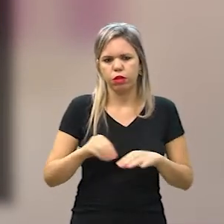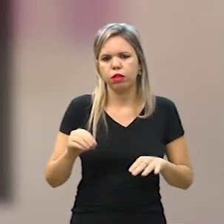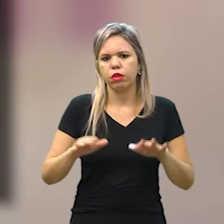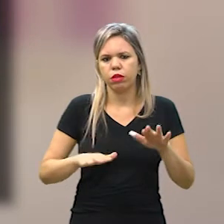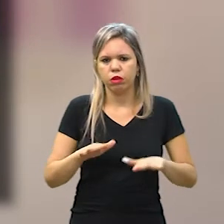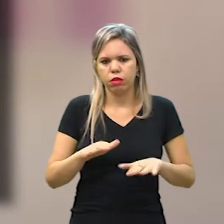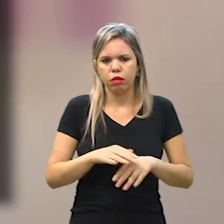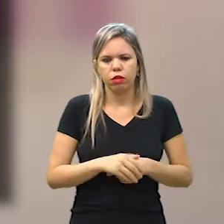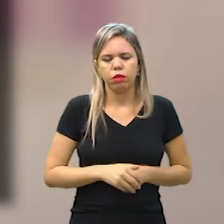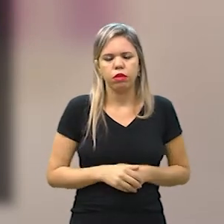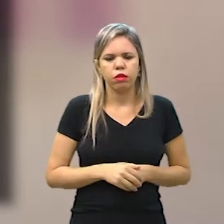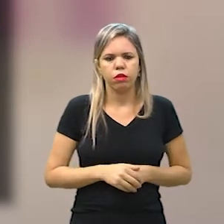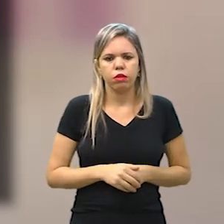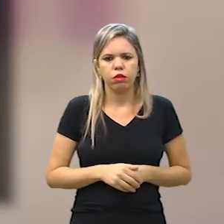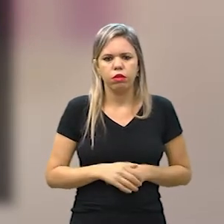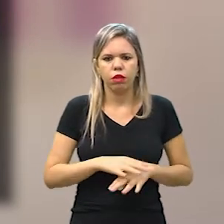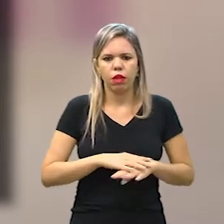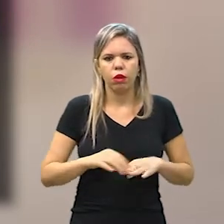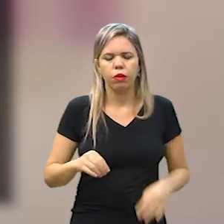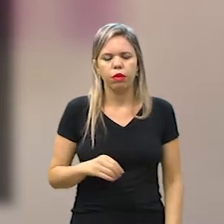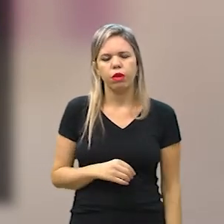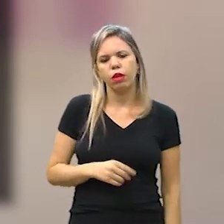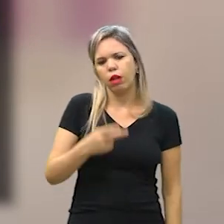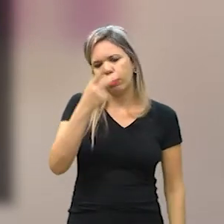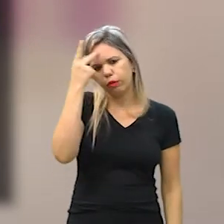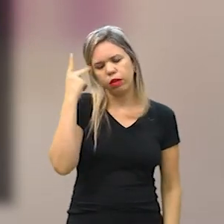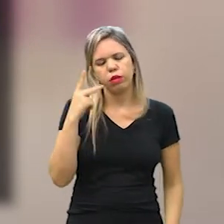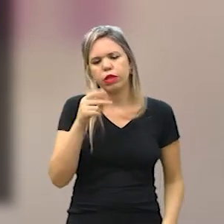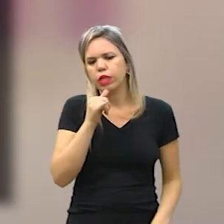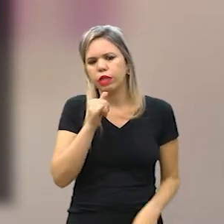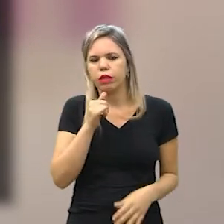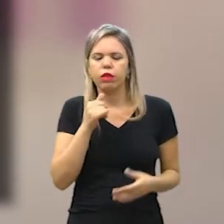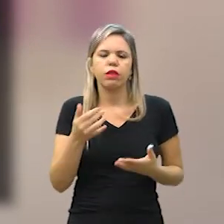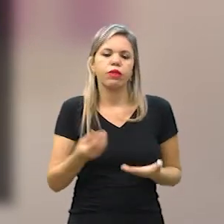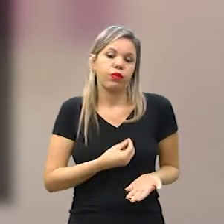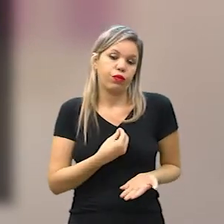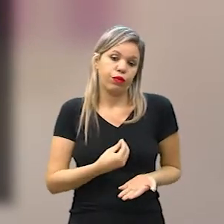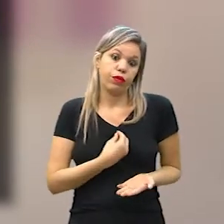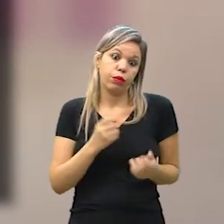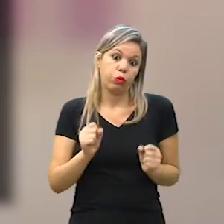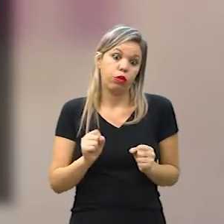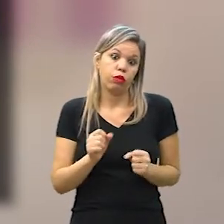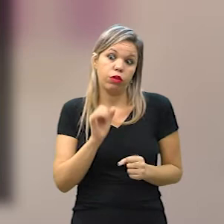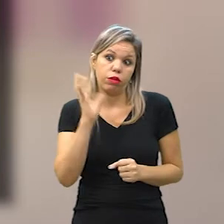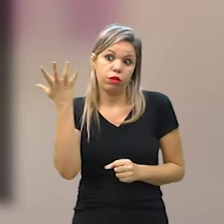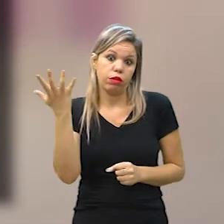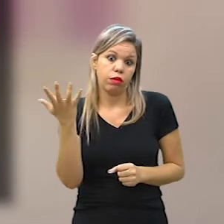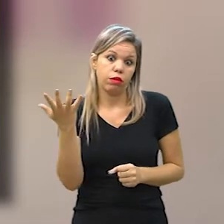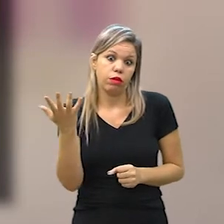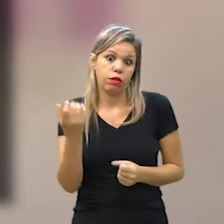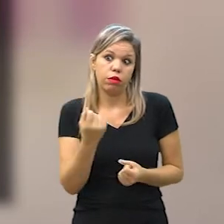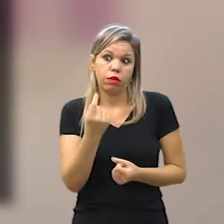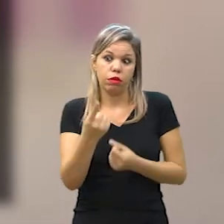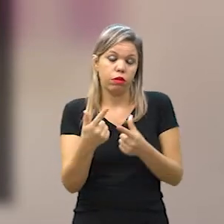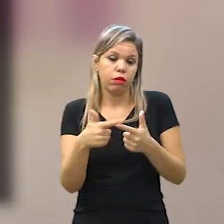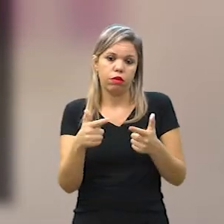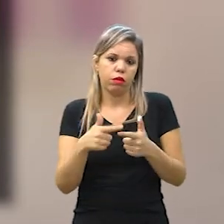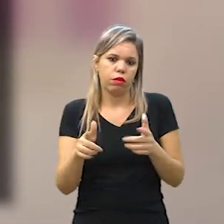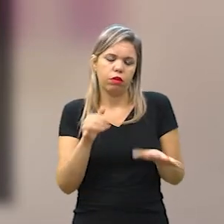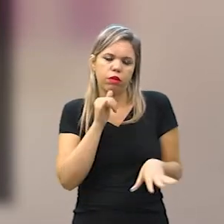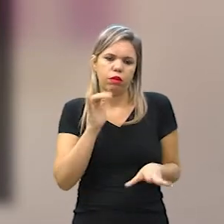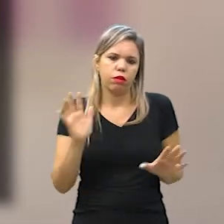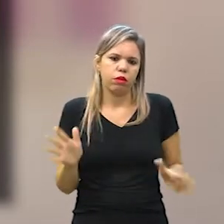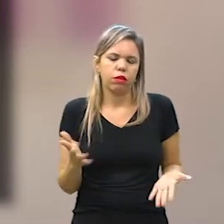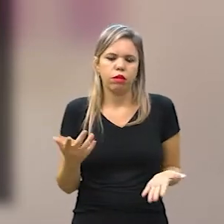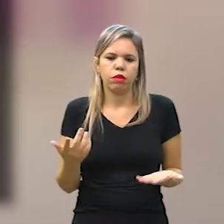cura, mas muitas vezes essa cura, a pessoa se mantém, né, viva, mas pode levar a muitas